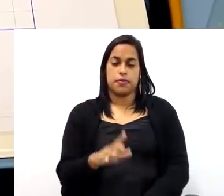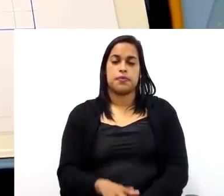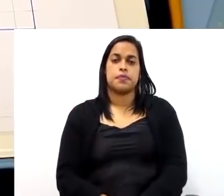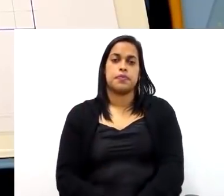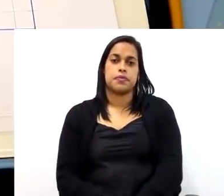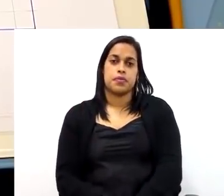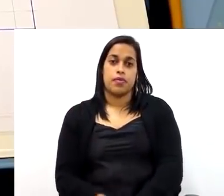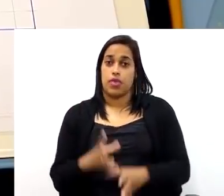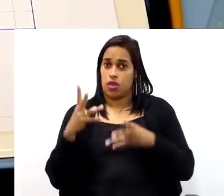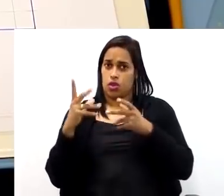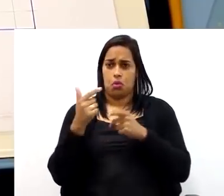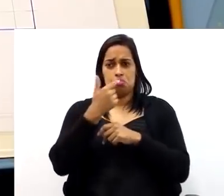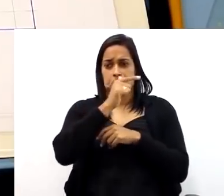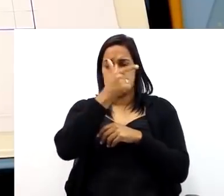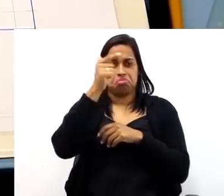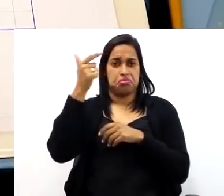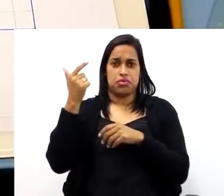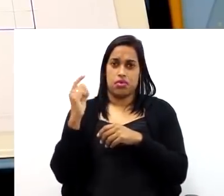EFGH,